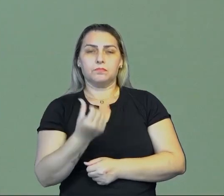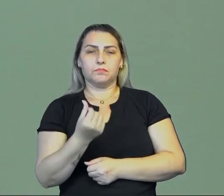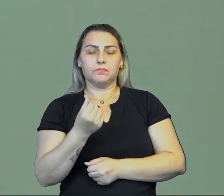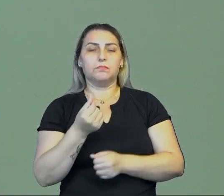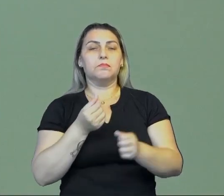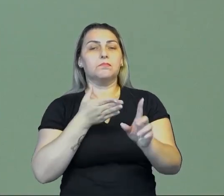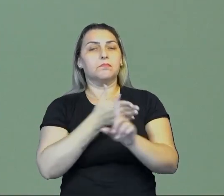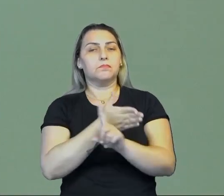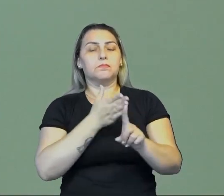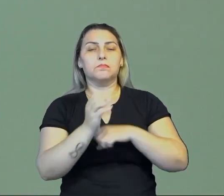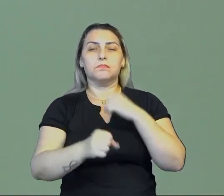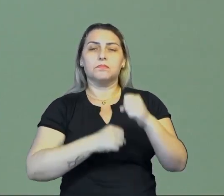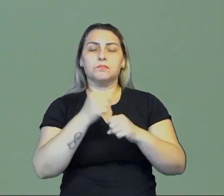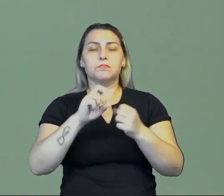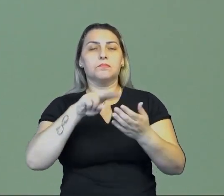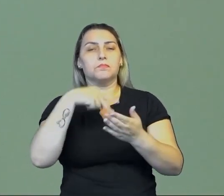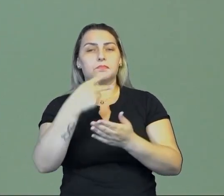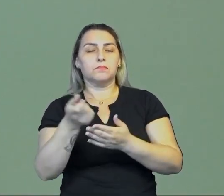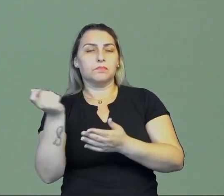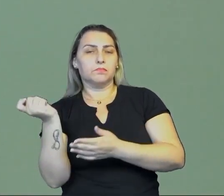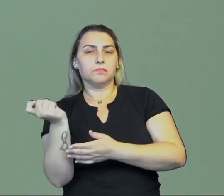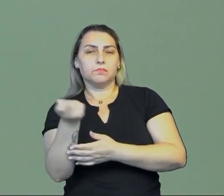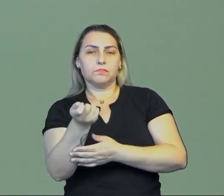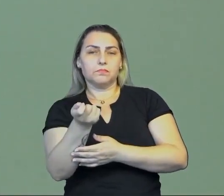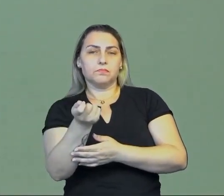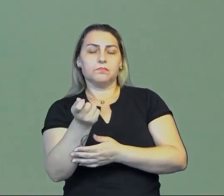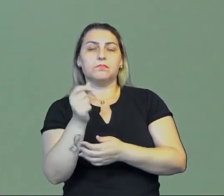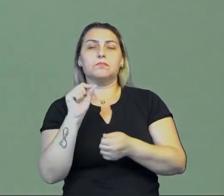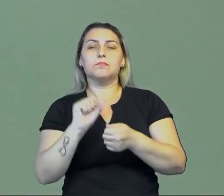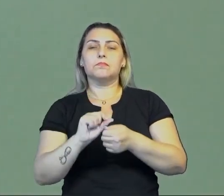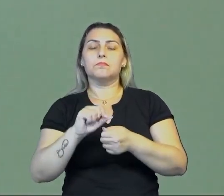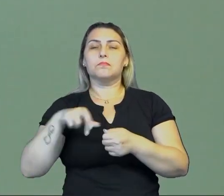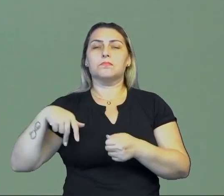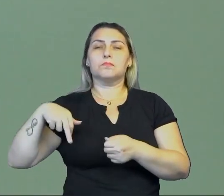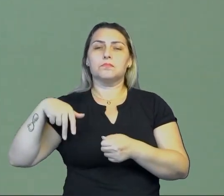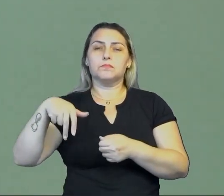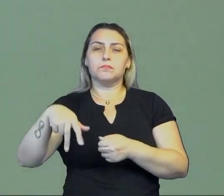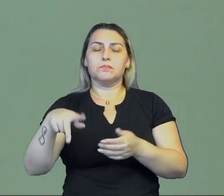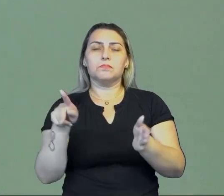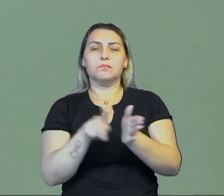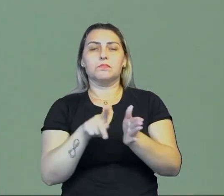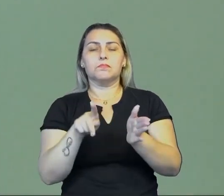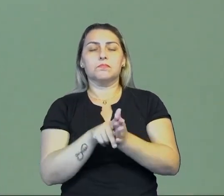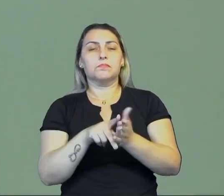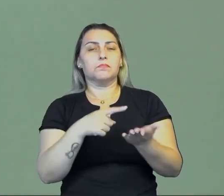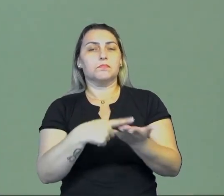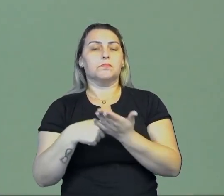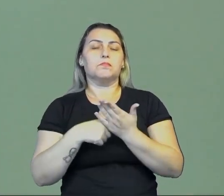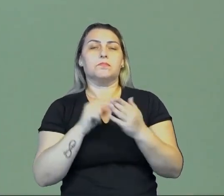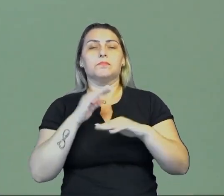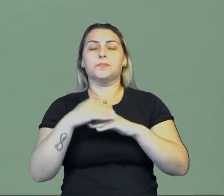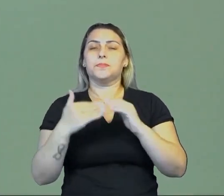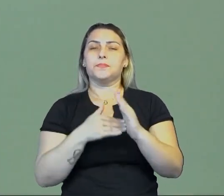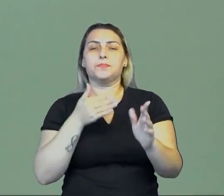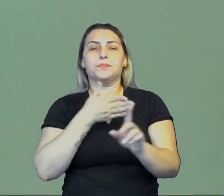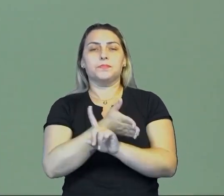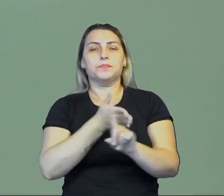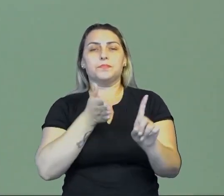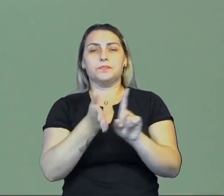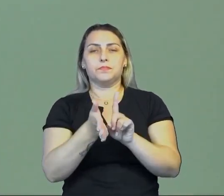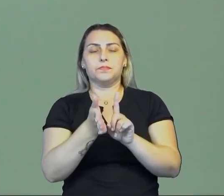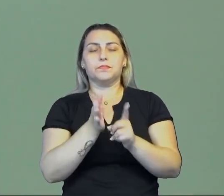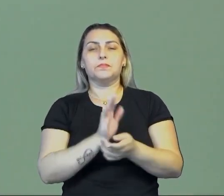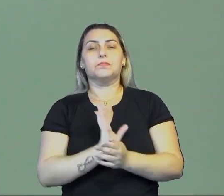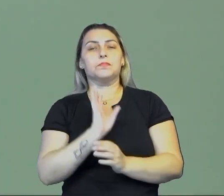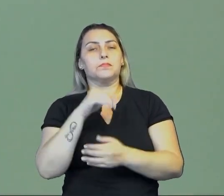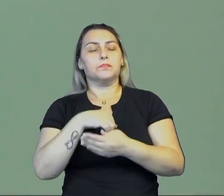modalidades que são essas correr saltar arremessar é fazer uma caminhada específica fazer determinação de todas essas modalidades E